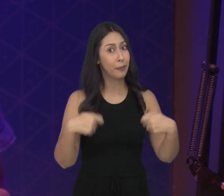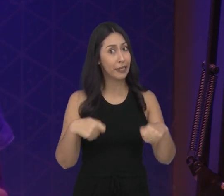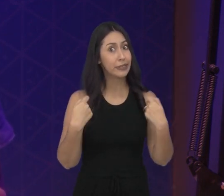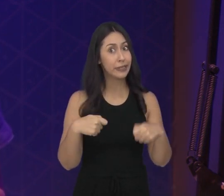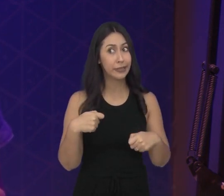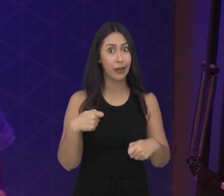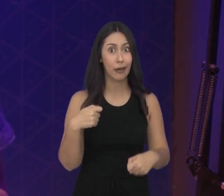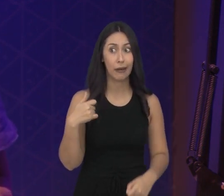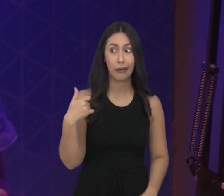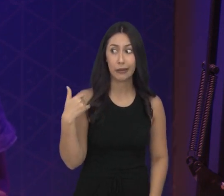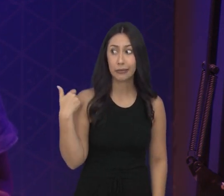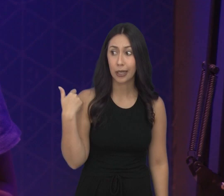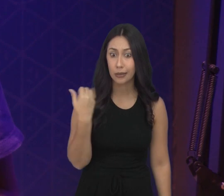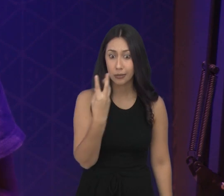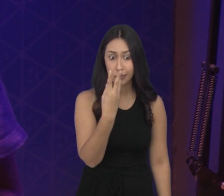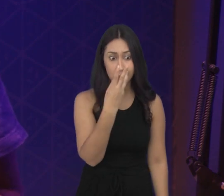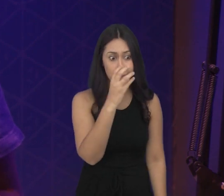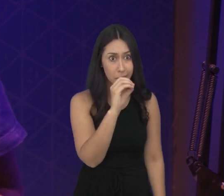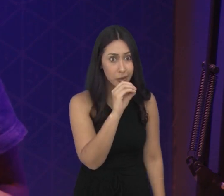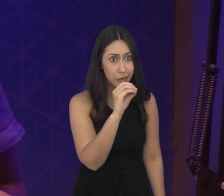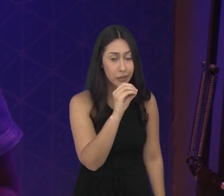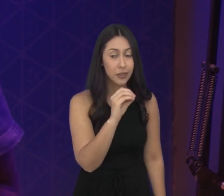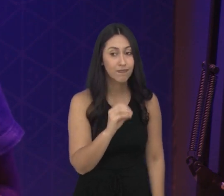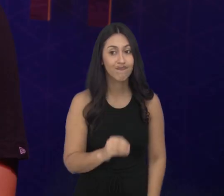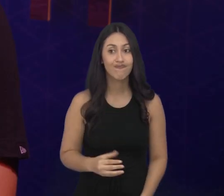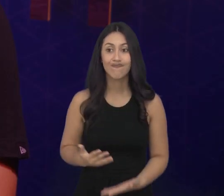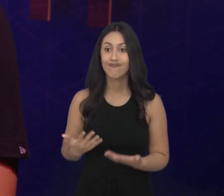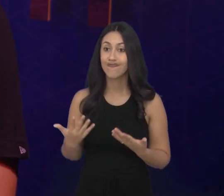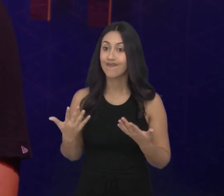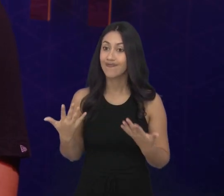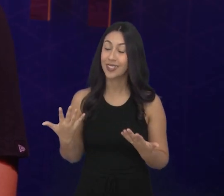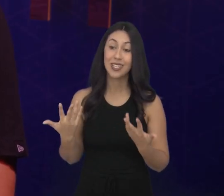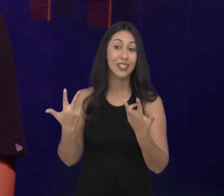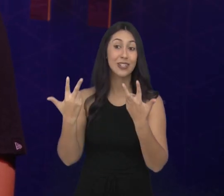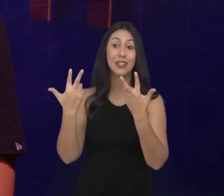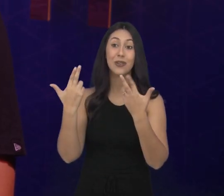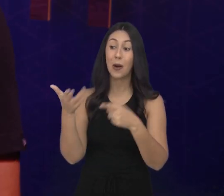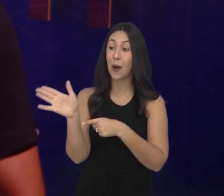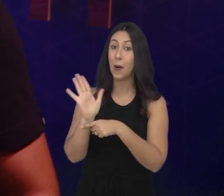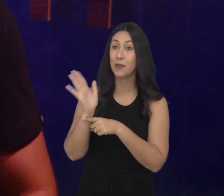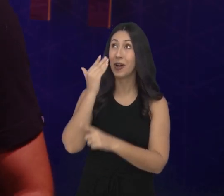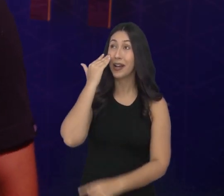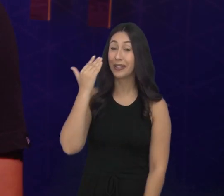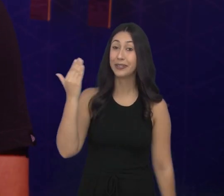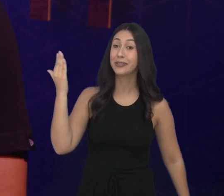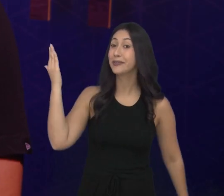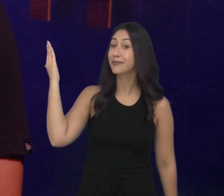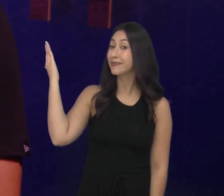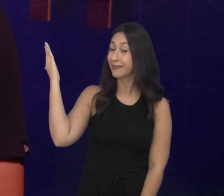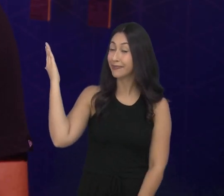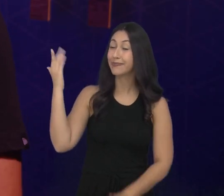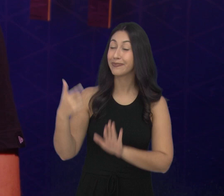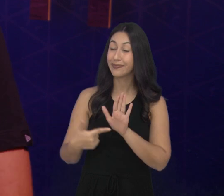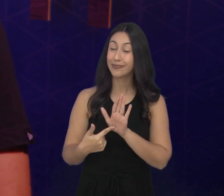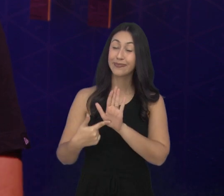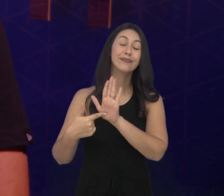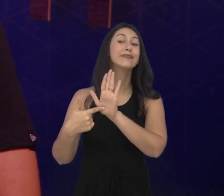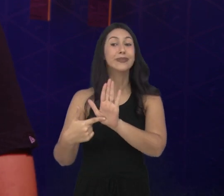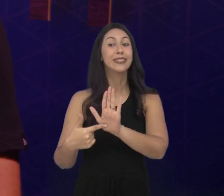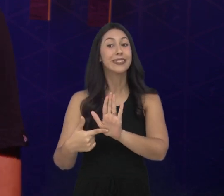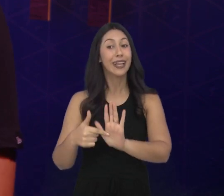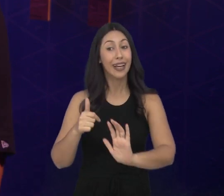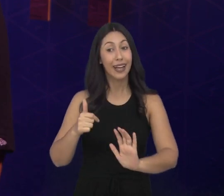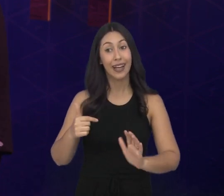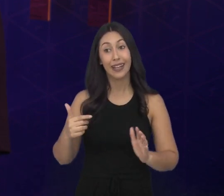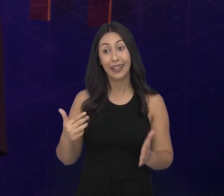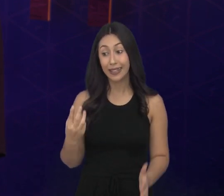mundo que precisa passar pela terceira dezena de primaveras. E como o clássico De Repente 30 bem